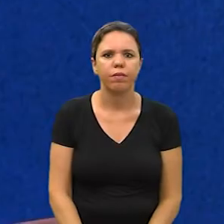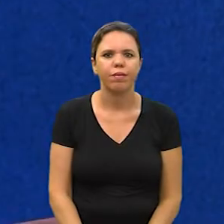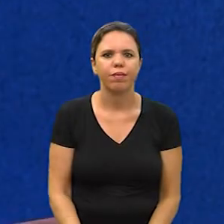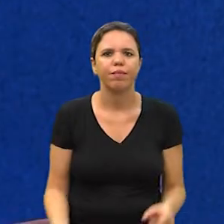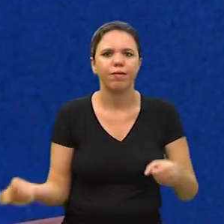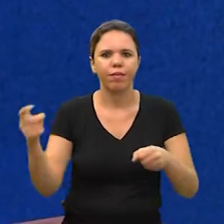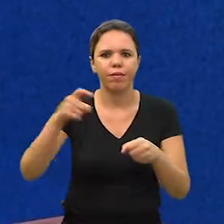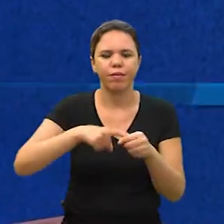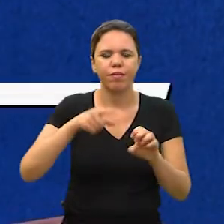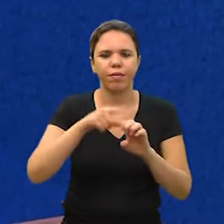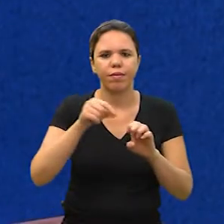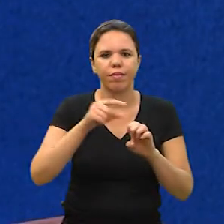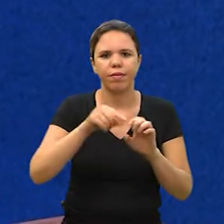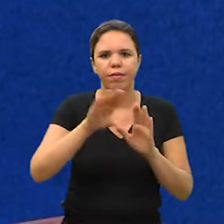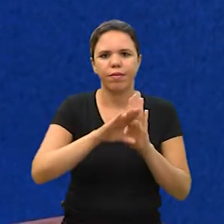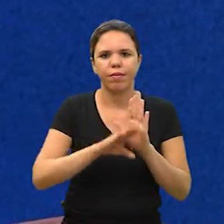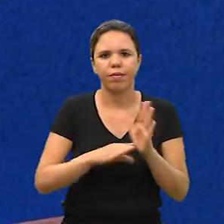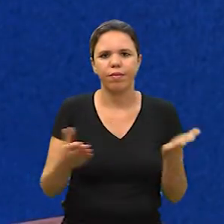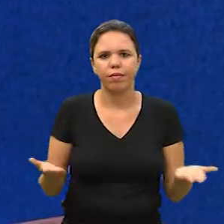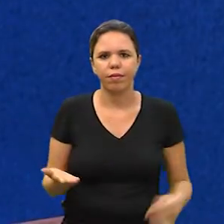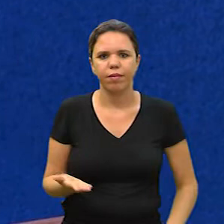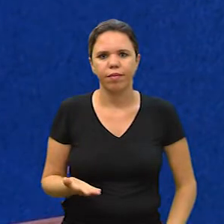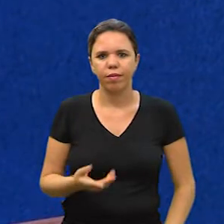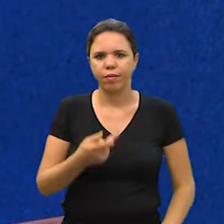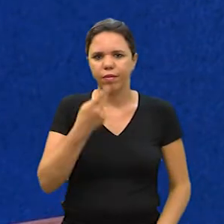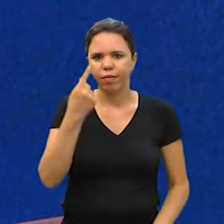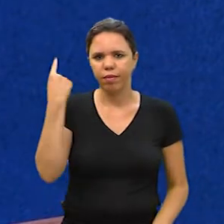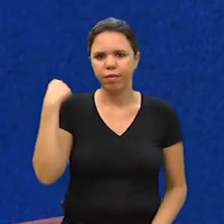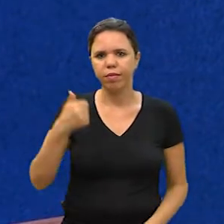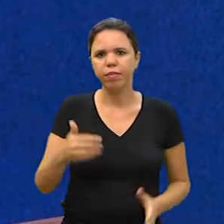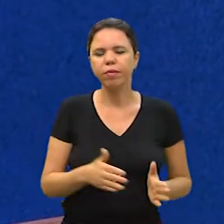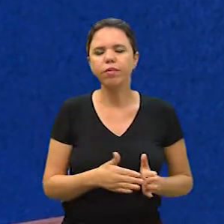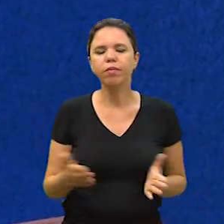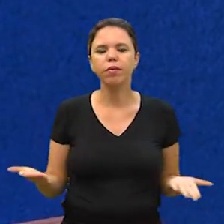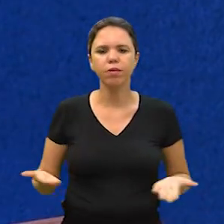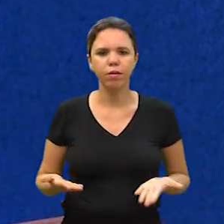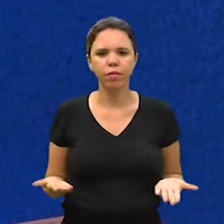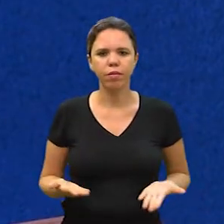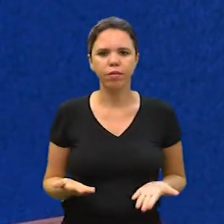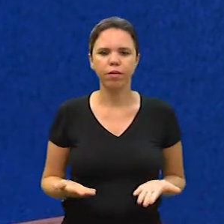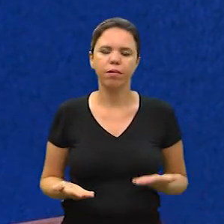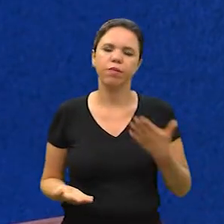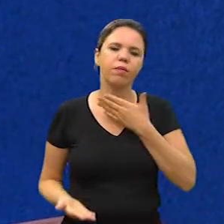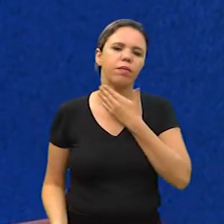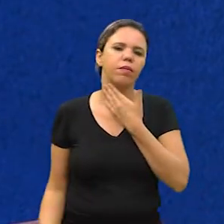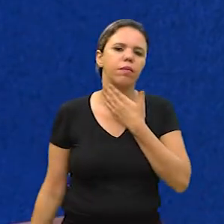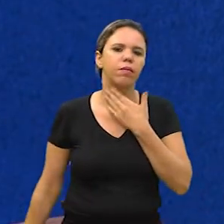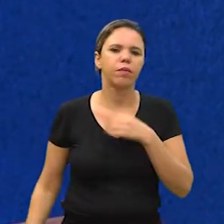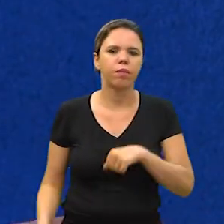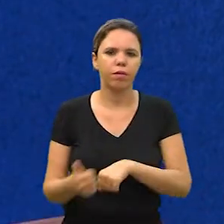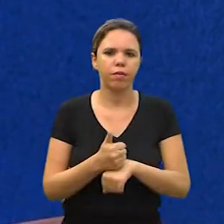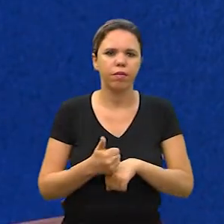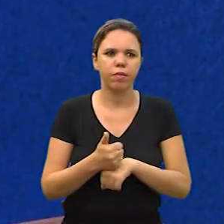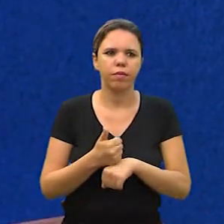De volta com o Ser Empreendedor e assim como eu disse lá no primeiro bloco, agora a gente vai conversar com um especialista do Sebrae